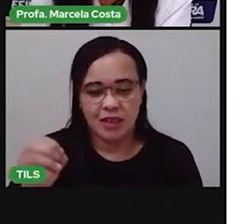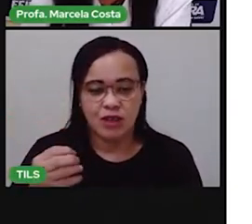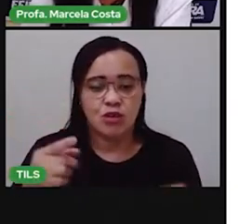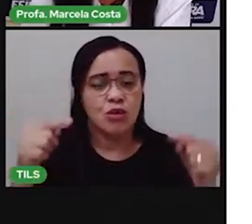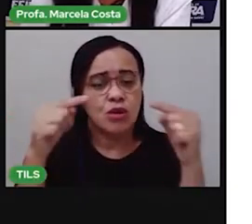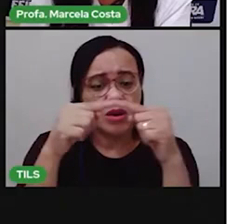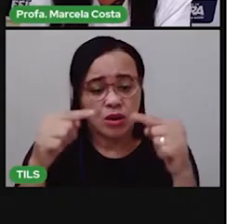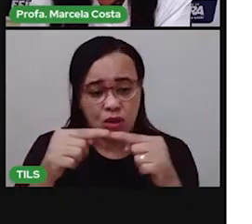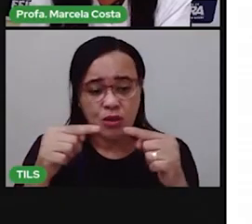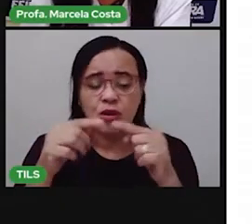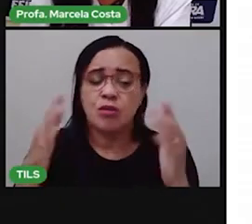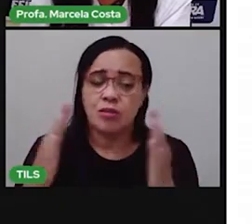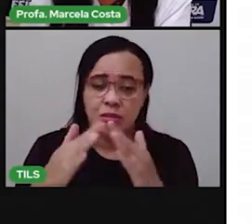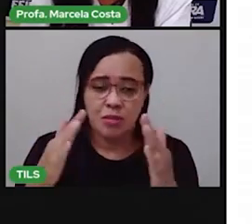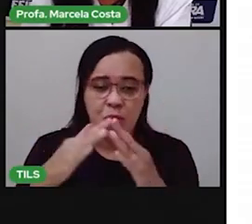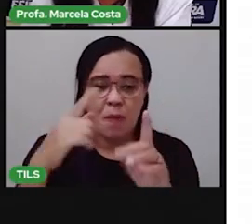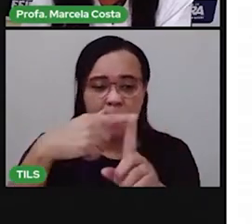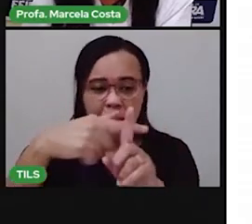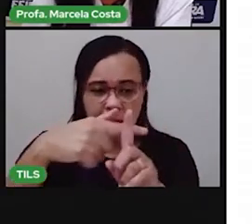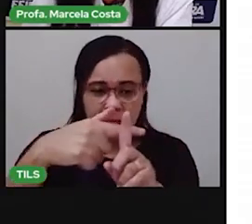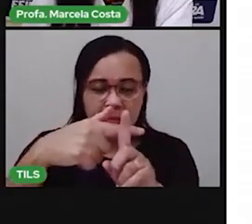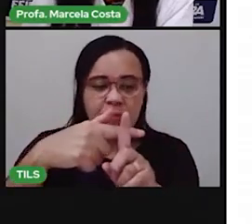com vento.